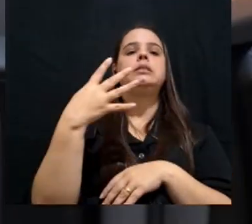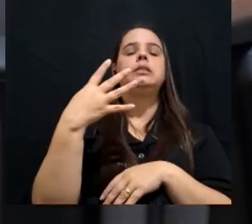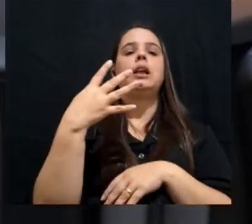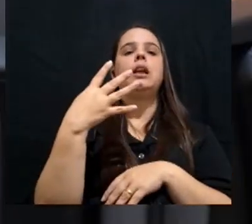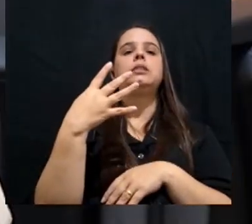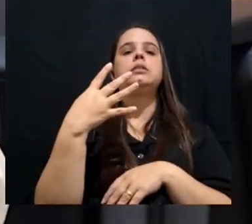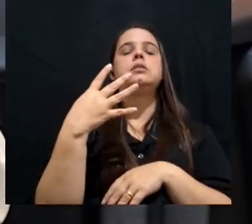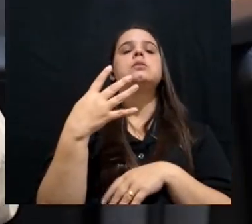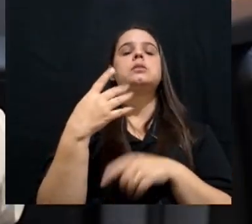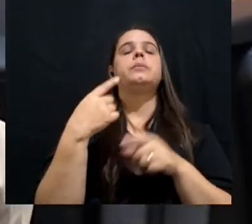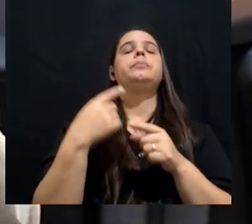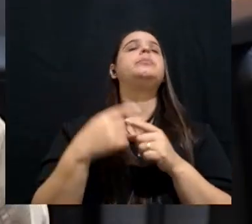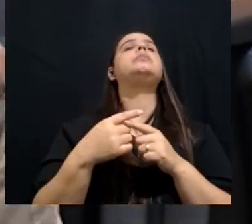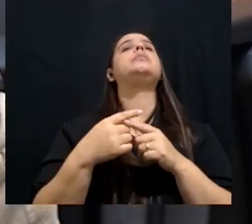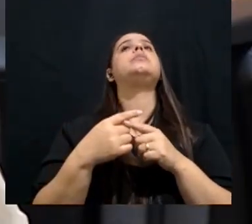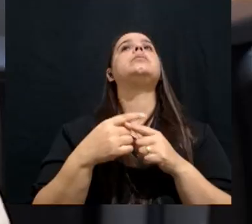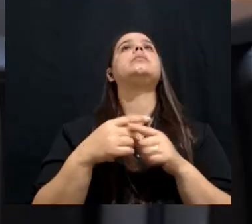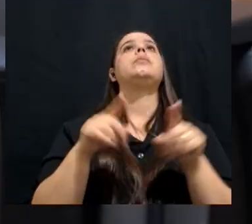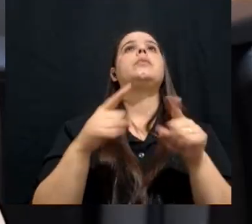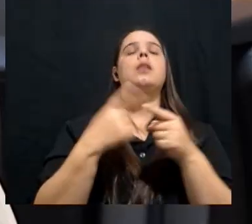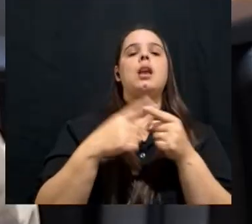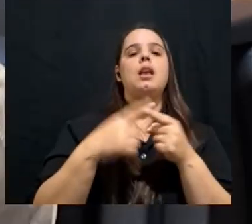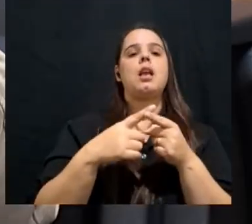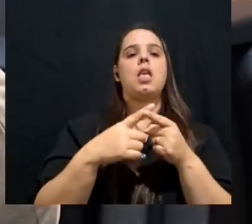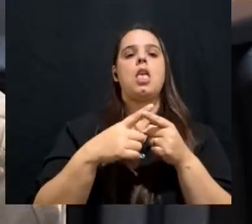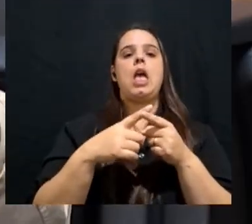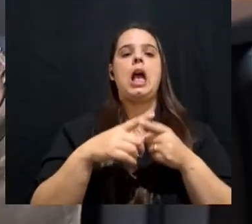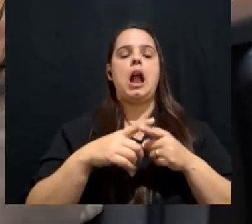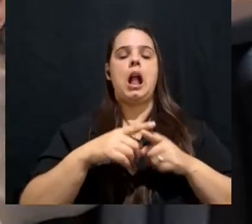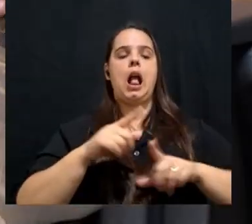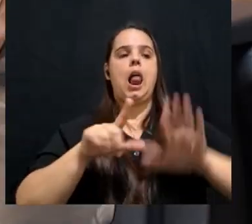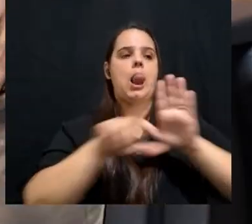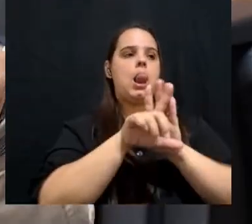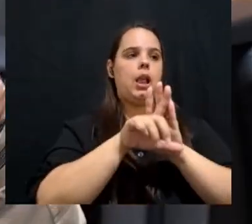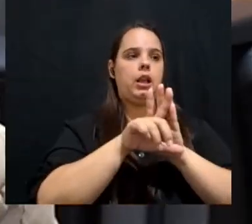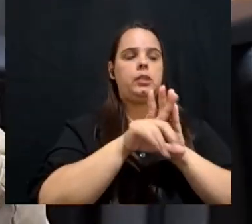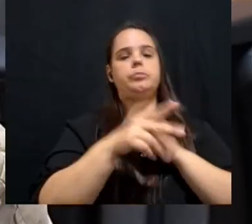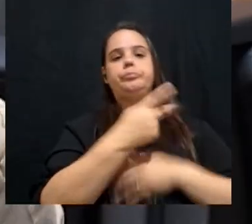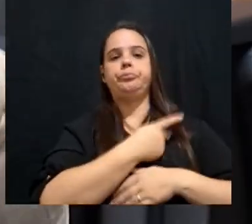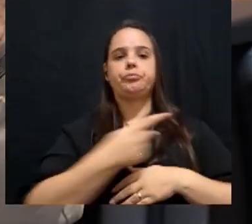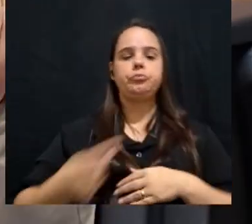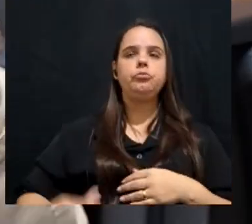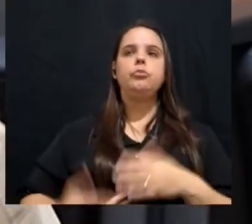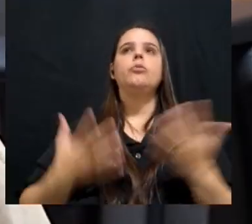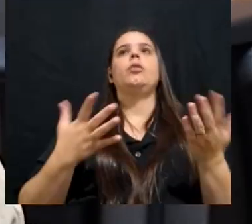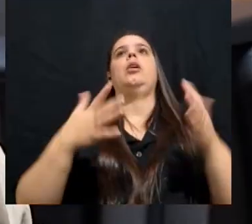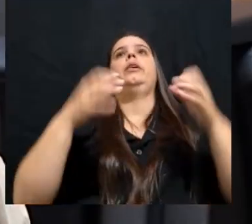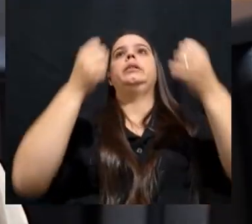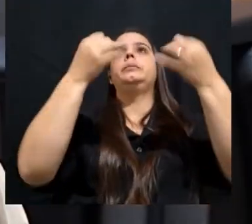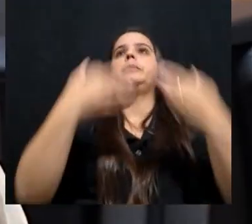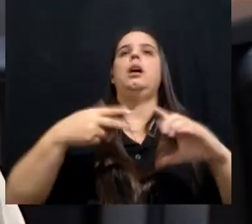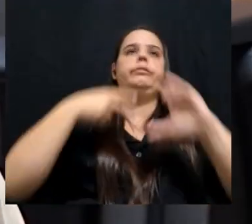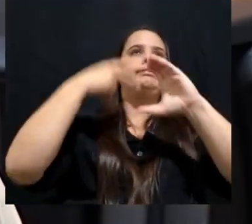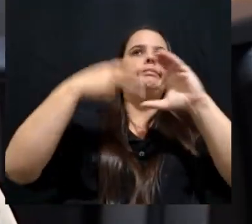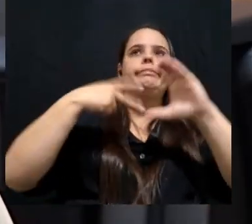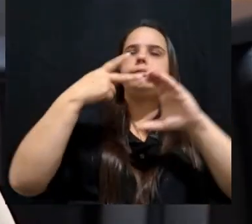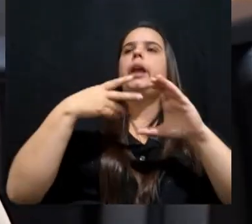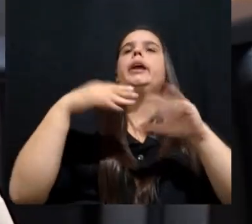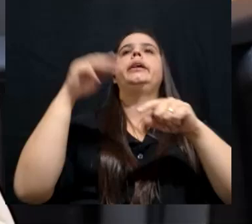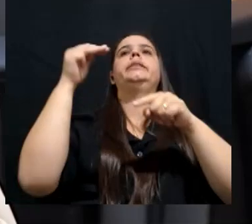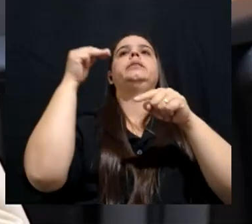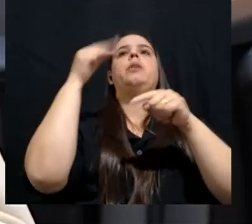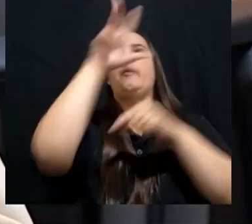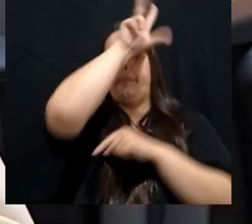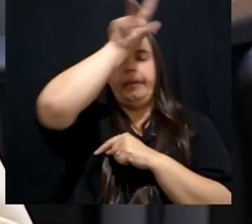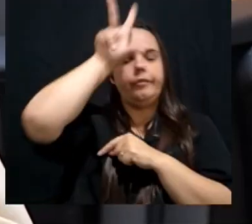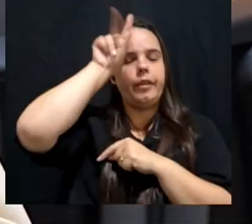que a política pública, quando está empenhada, né, governo do estado, Câmara Municipal, prefeitos, a